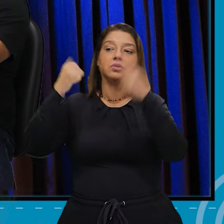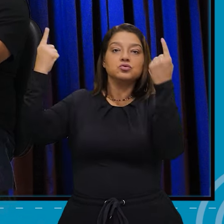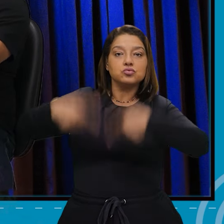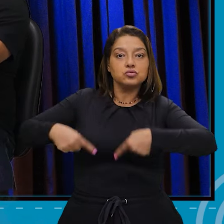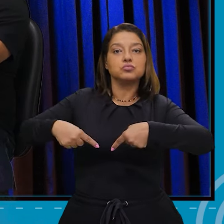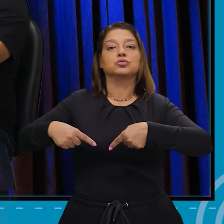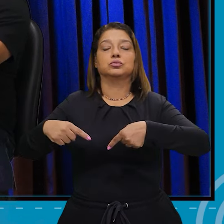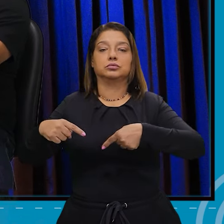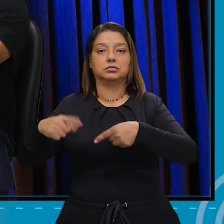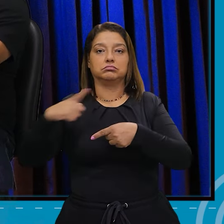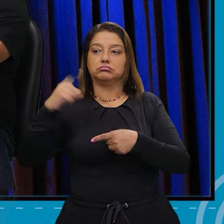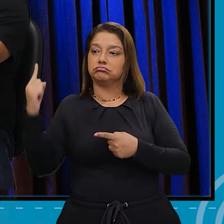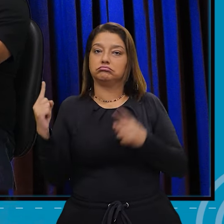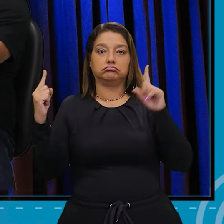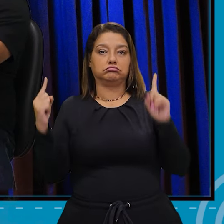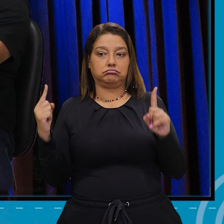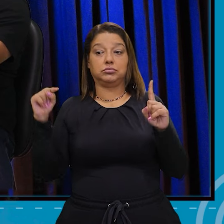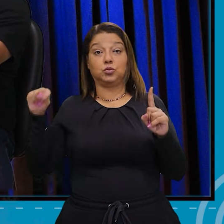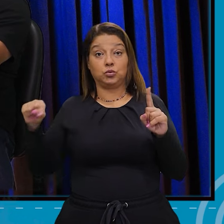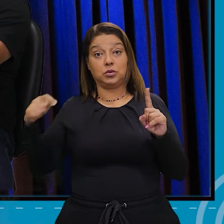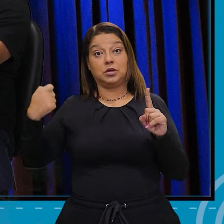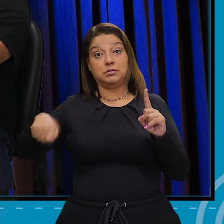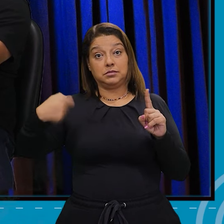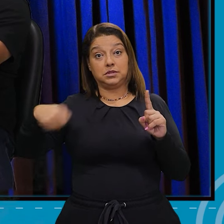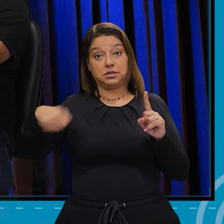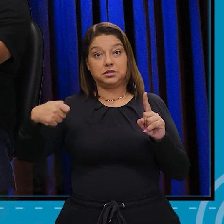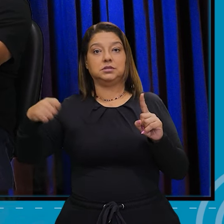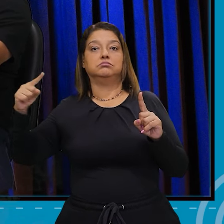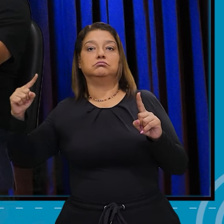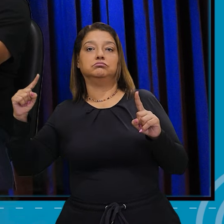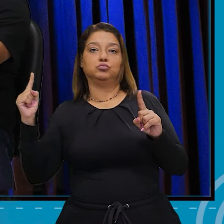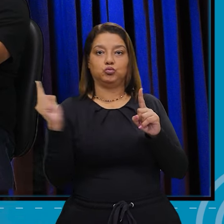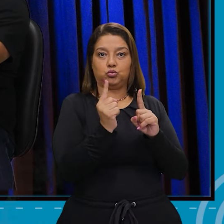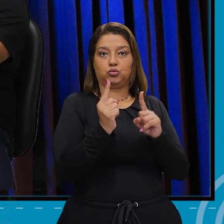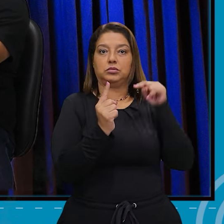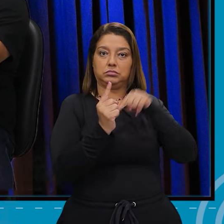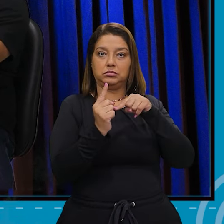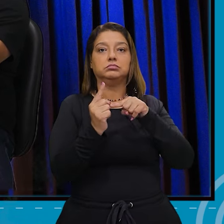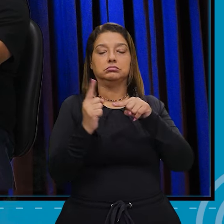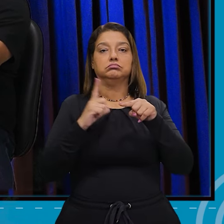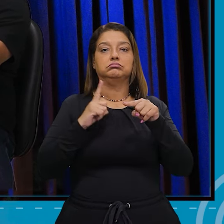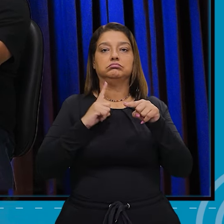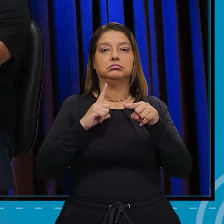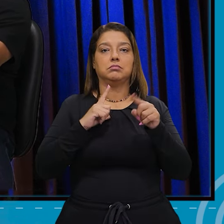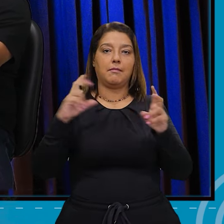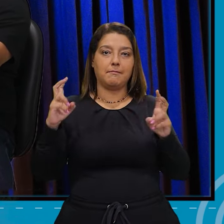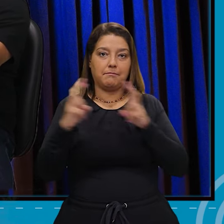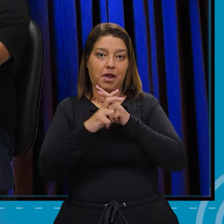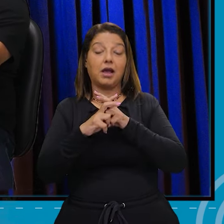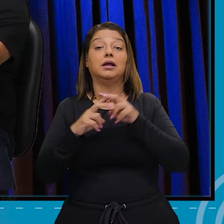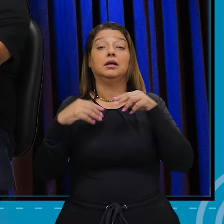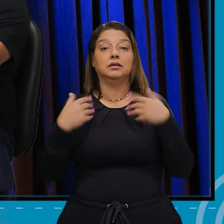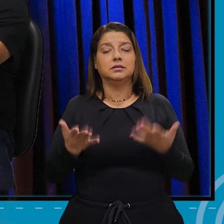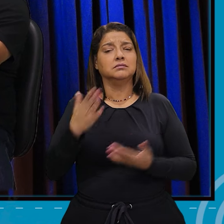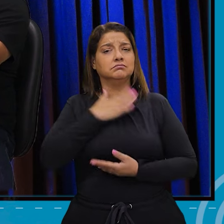estabelecidas entre oponentes, onde um precisaria subjugar o outro. Isso trouxe, na minha